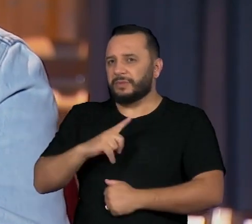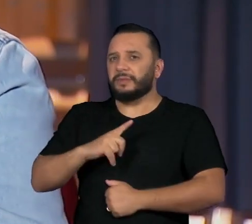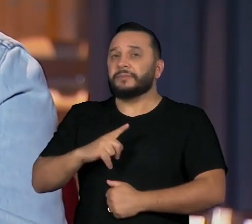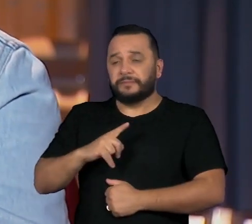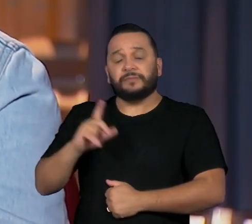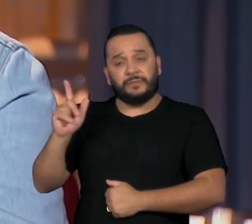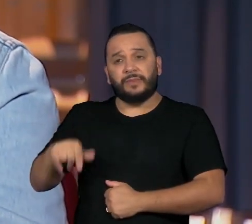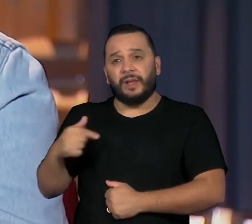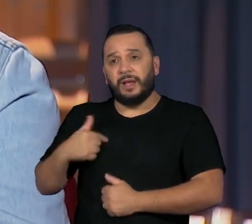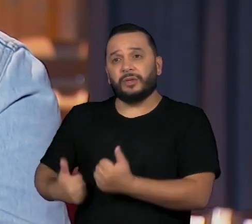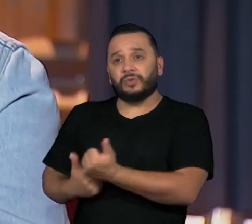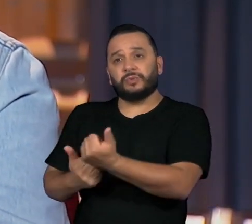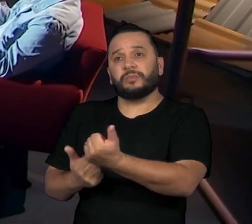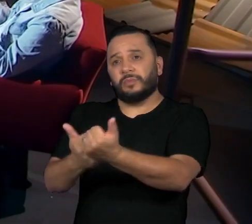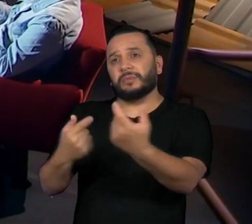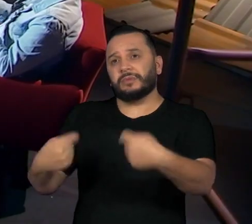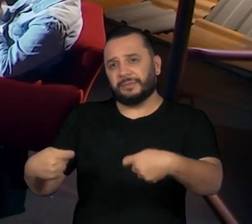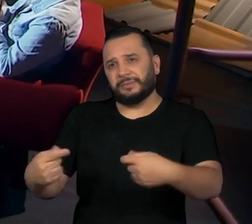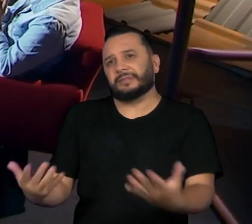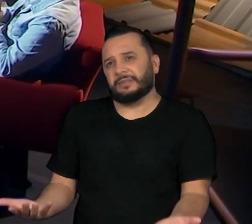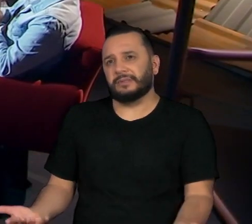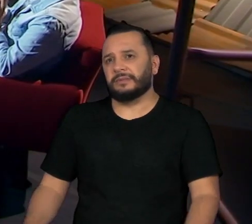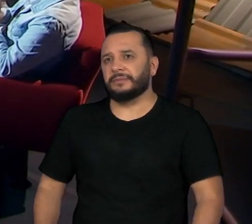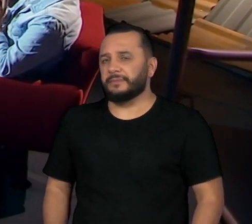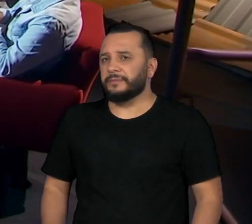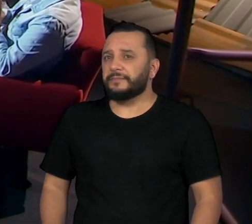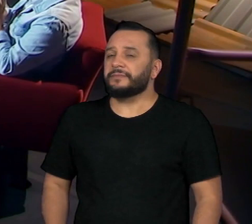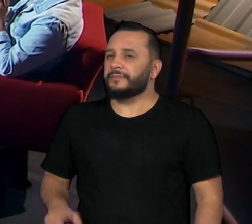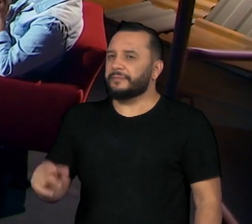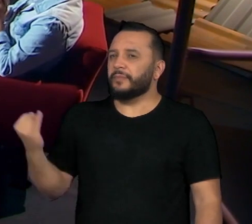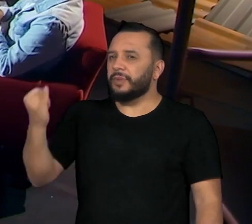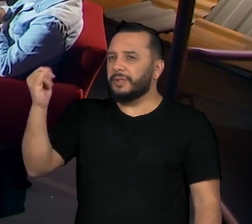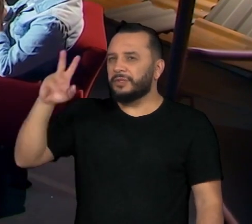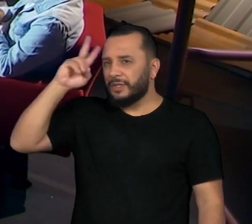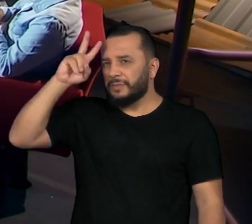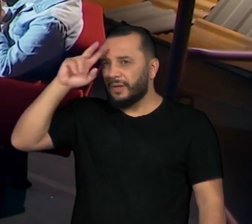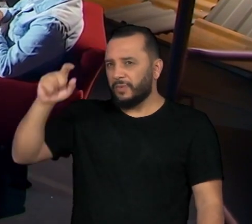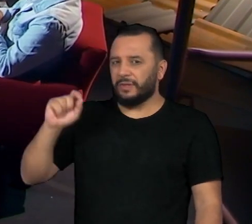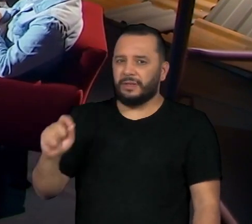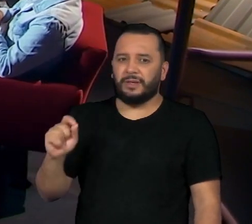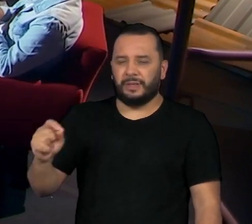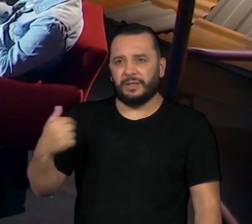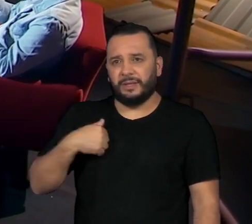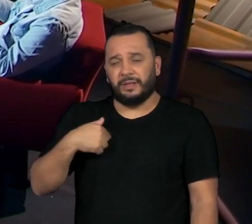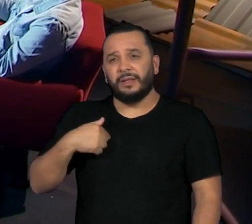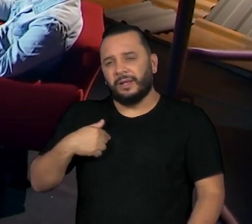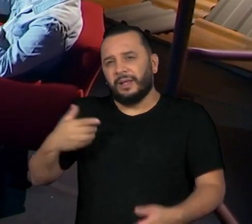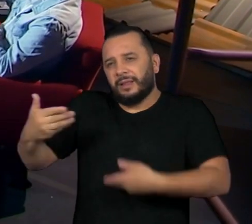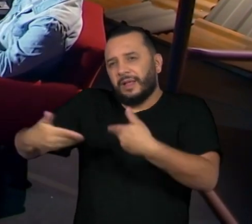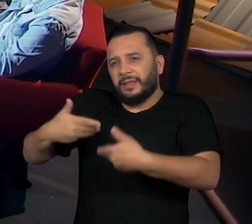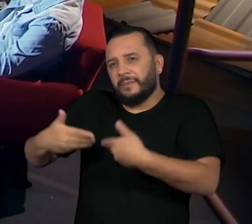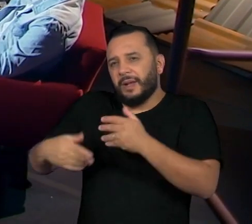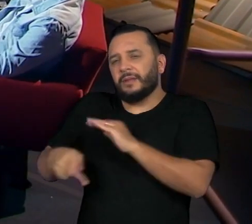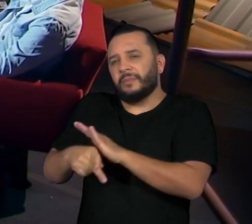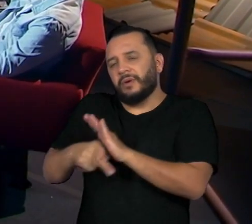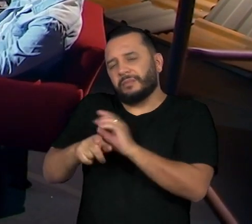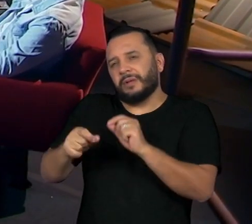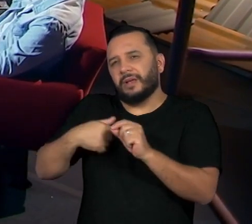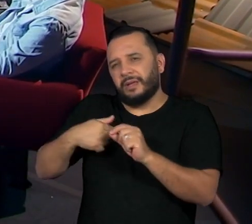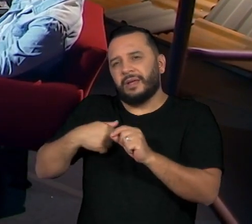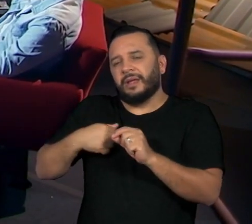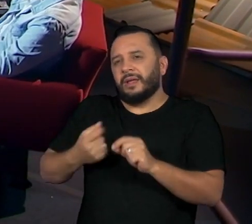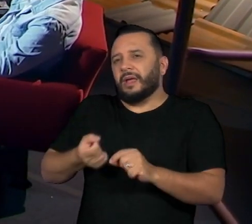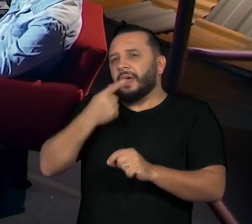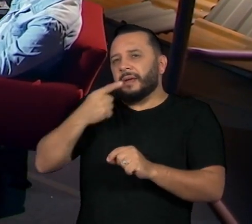ao suporte que você tem. Claro. E uma coisa importante a gente ter em mente, mesmo no caso dos antidepressivos convencionais, que as pessoas já estão